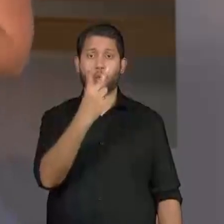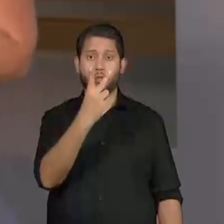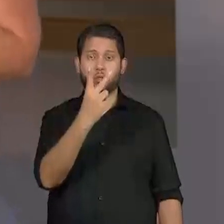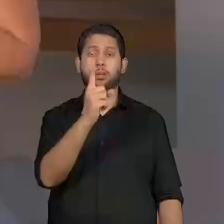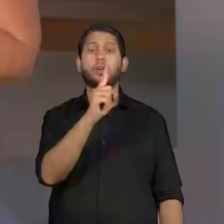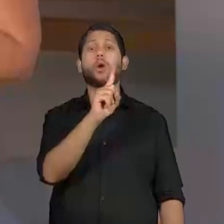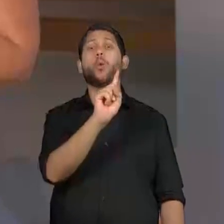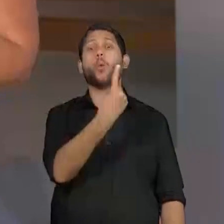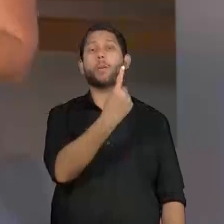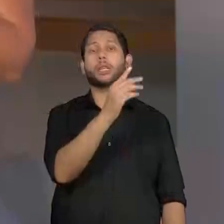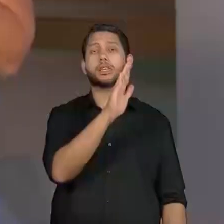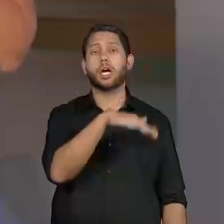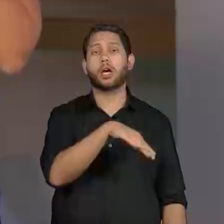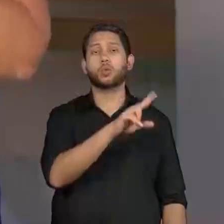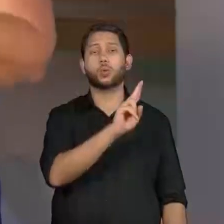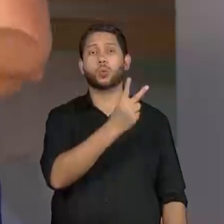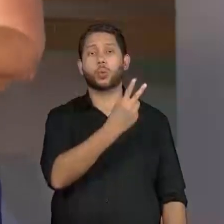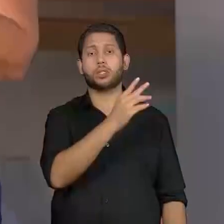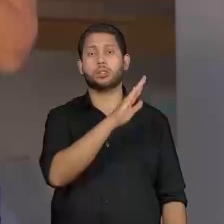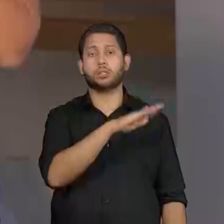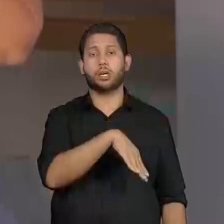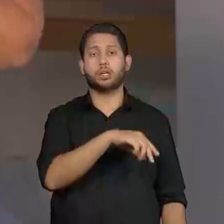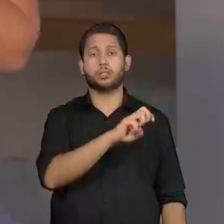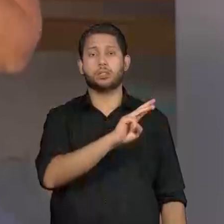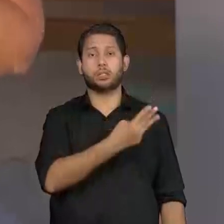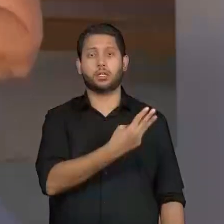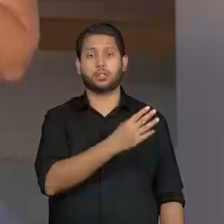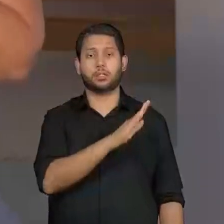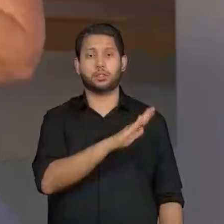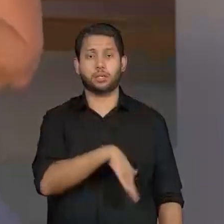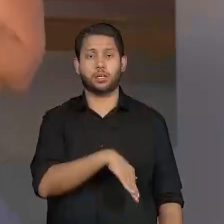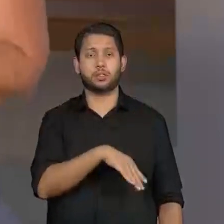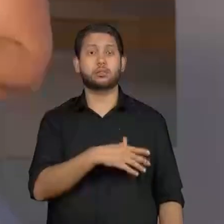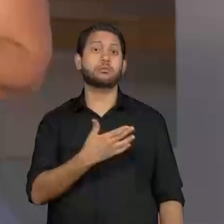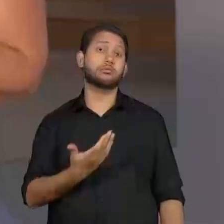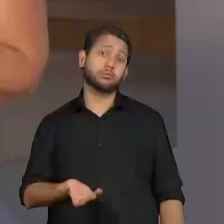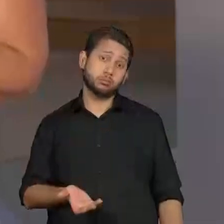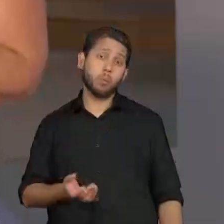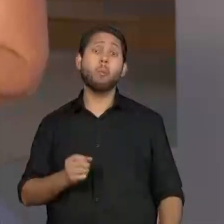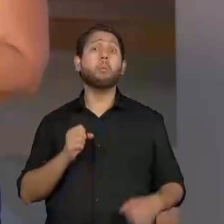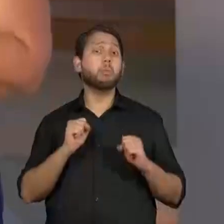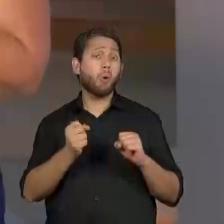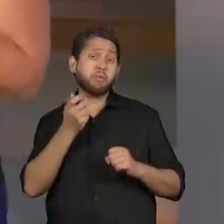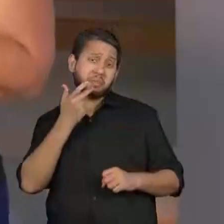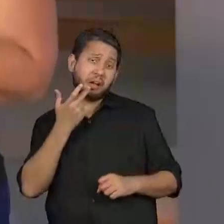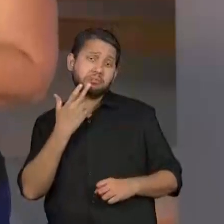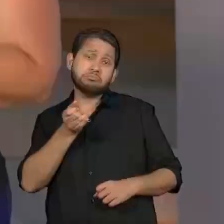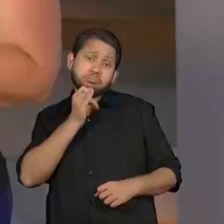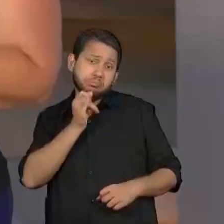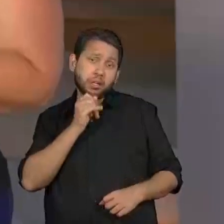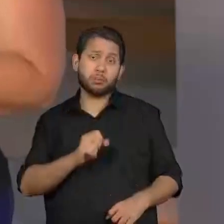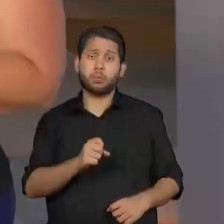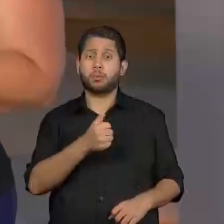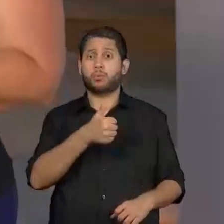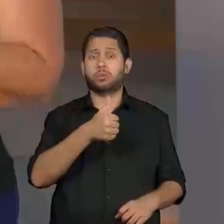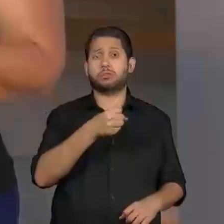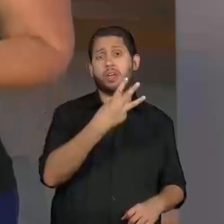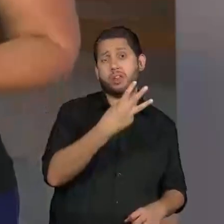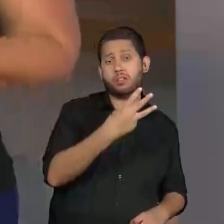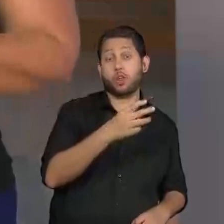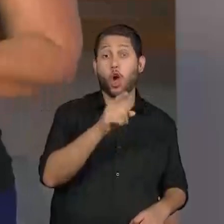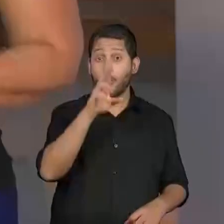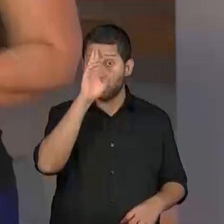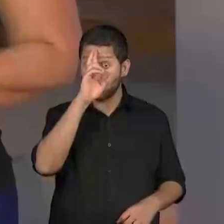da tarde. Mas se a gente for falando as horas completas do dia, então eu teria 12 horas